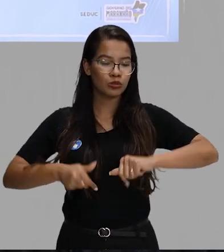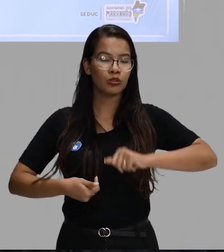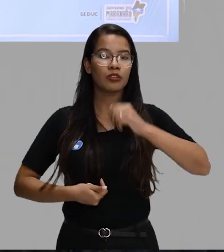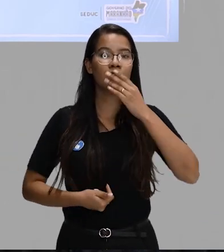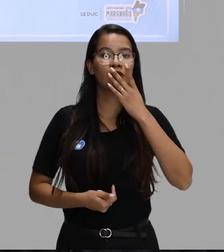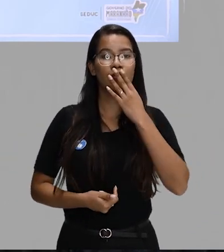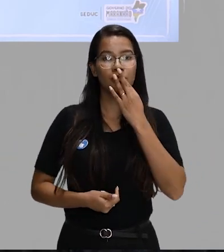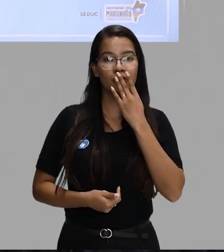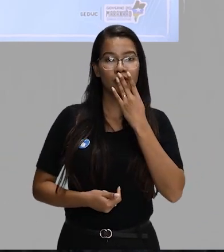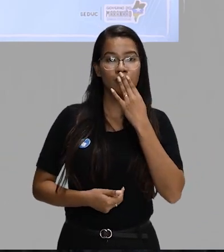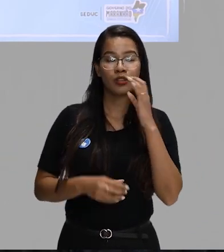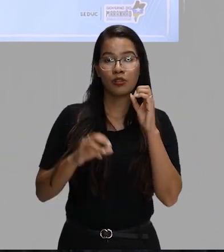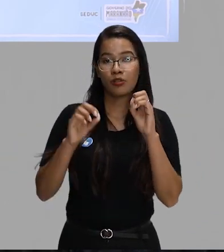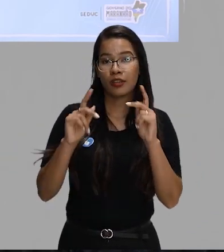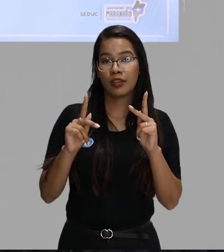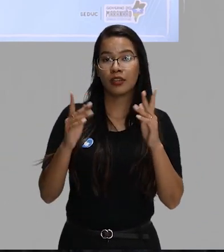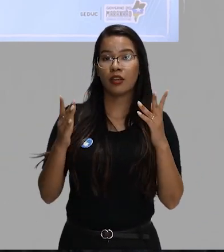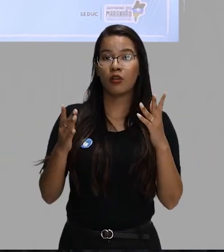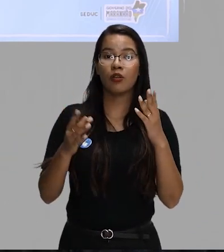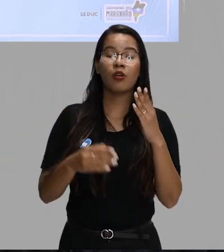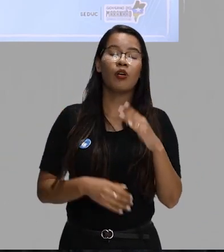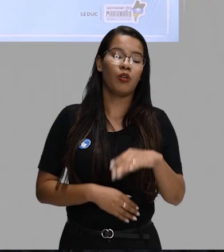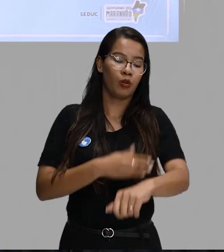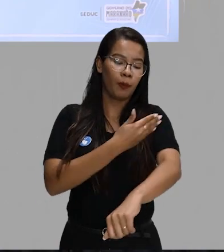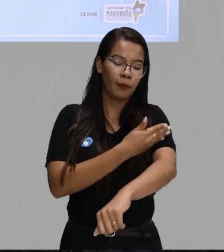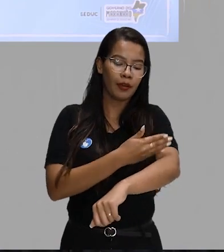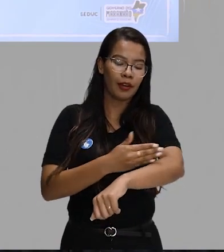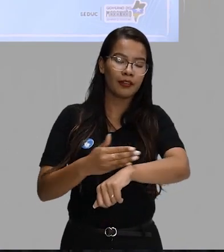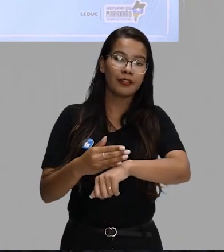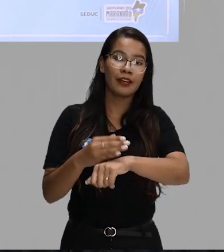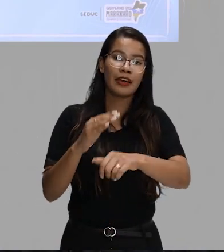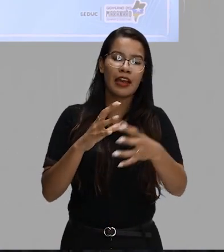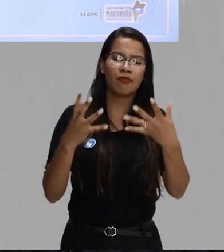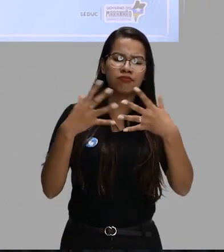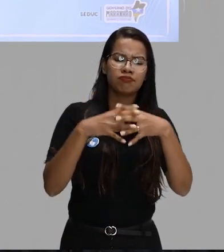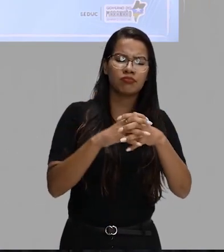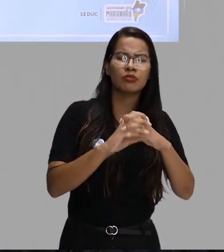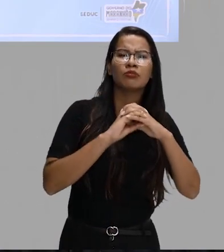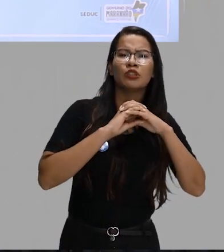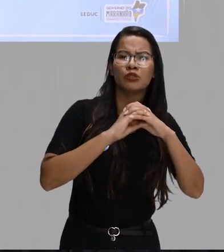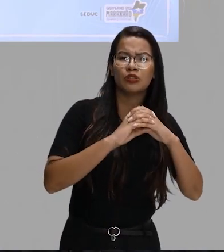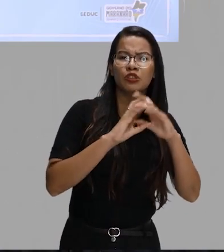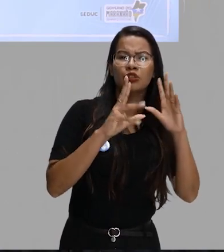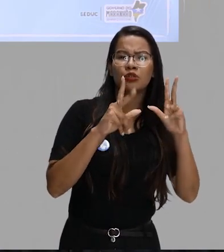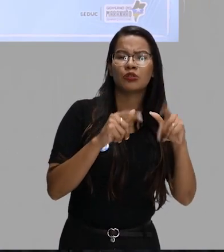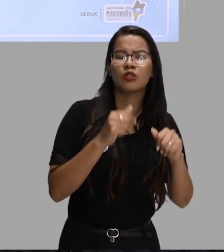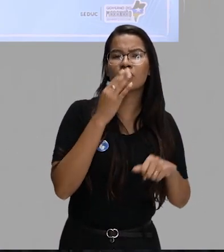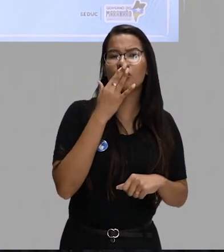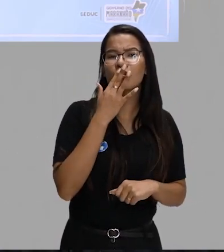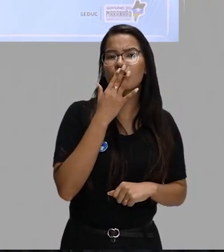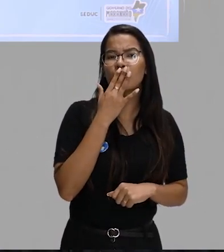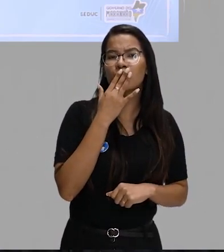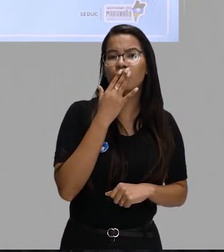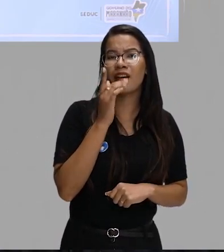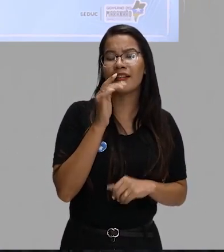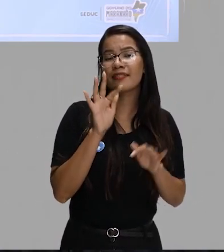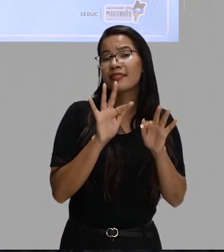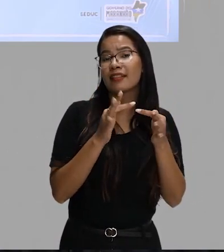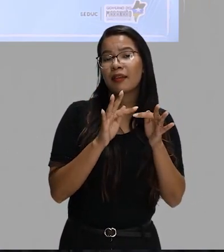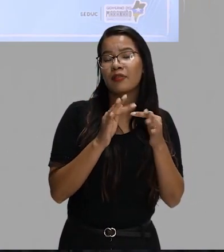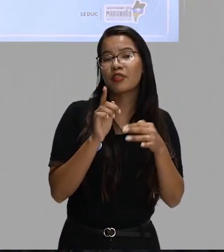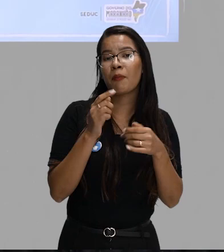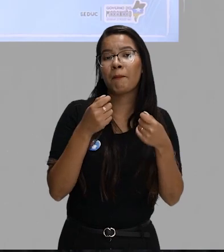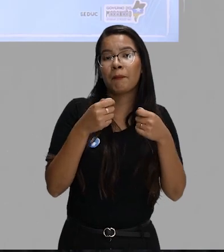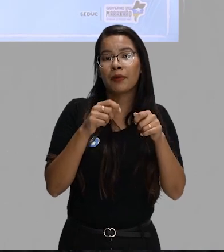Ok? Então, o branco ele é a mistura de todas as cores luz. Tem uma experiência assim simples, que vocês podem até fazer em